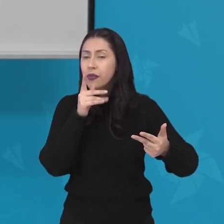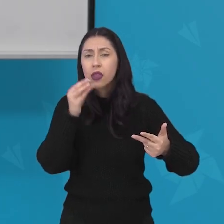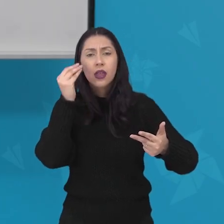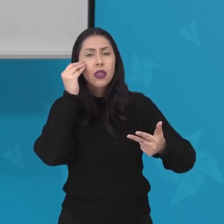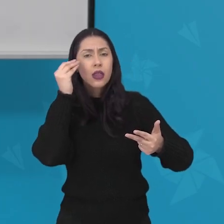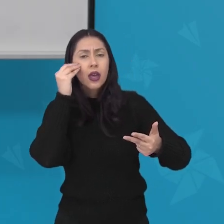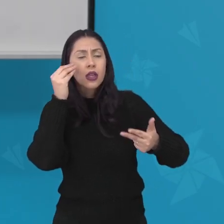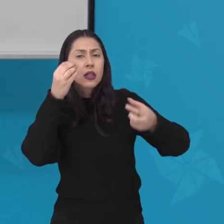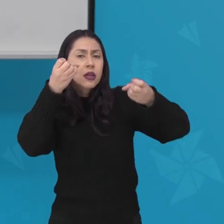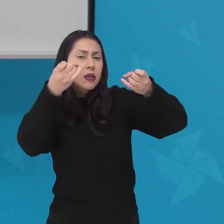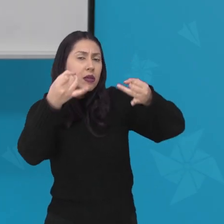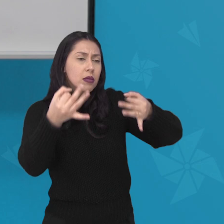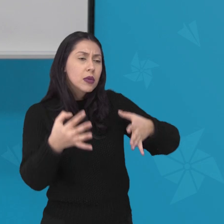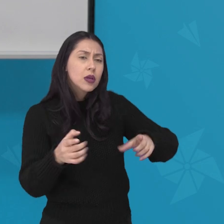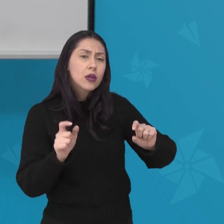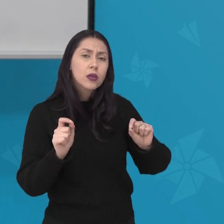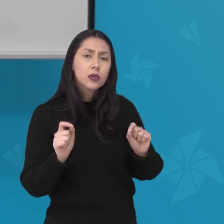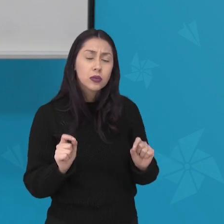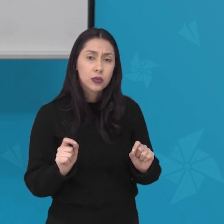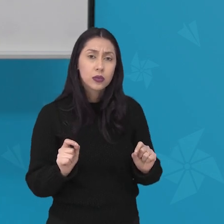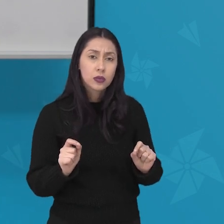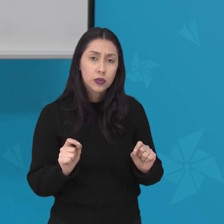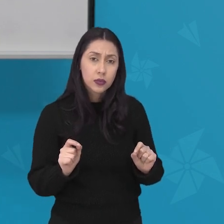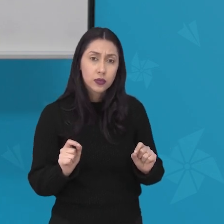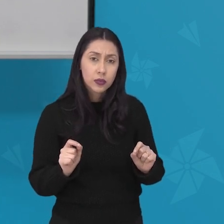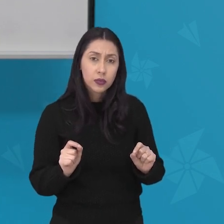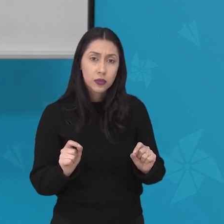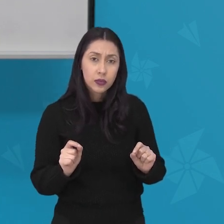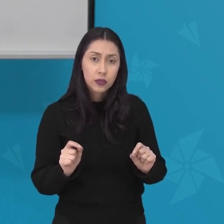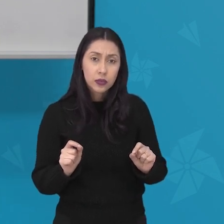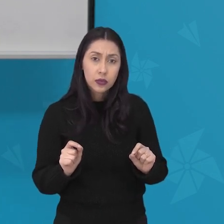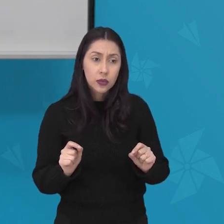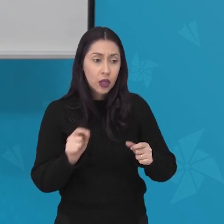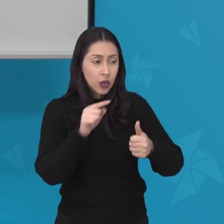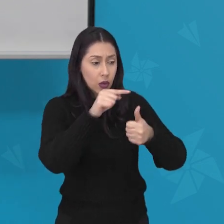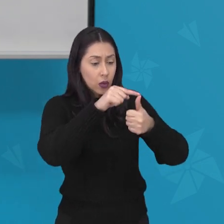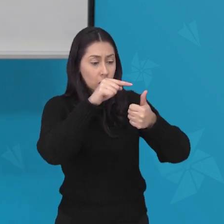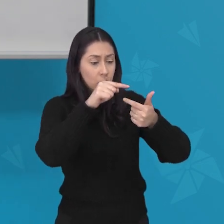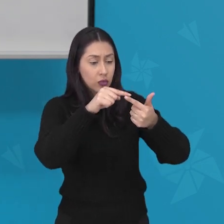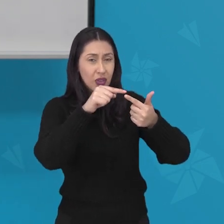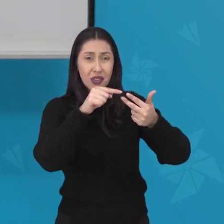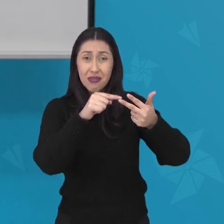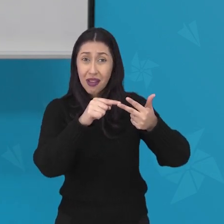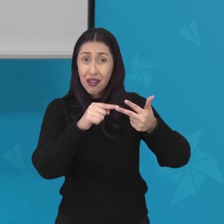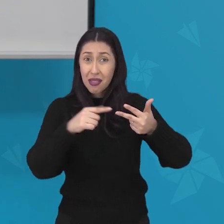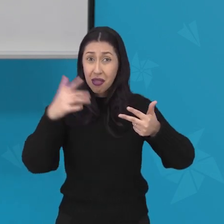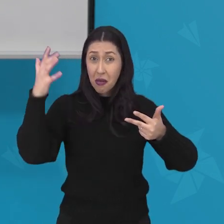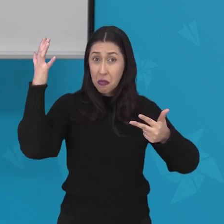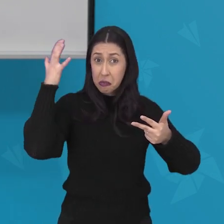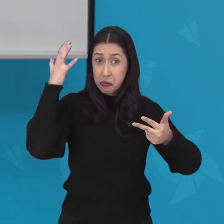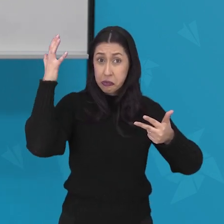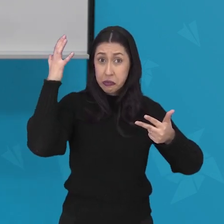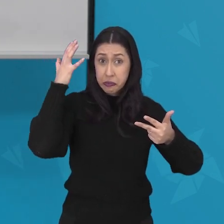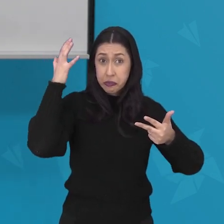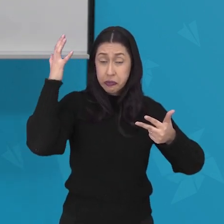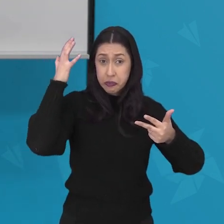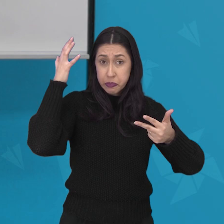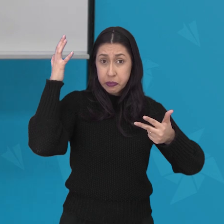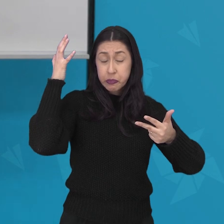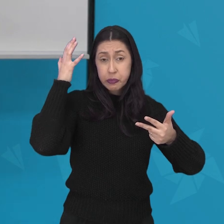tenta argumentar conosco dizendo que todos eles nos deformam, num certo